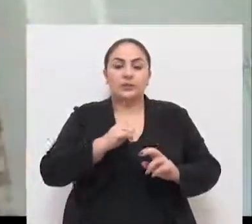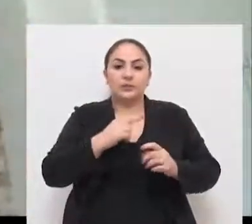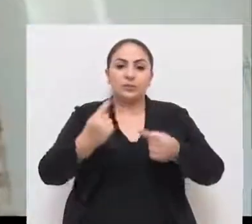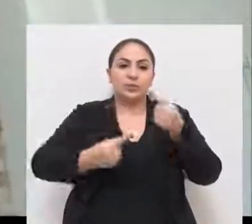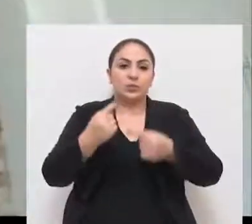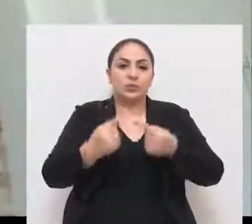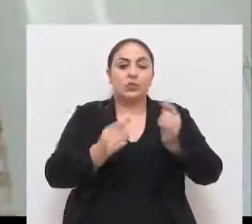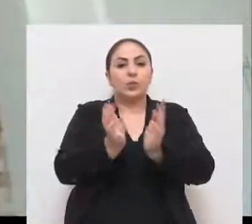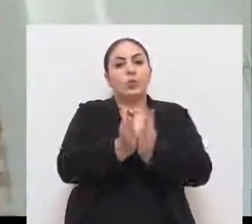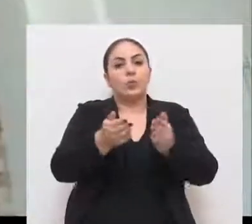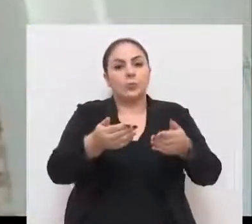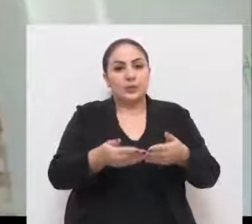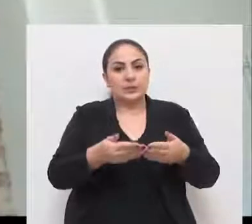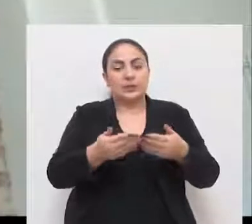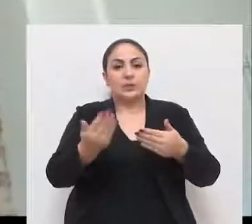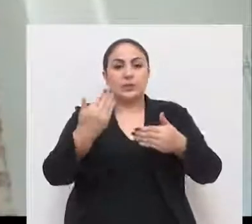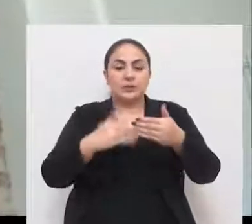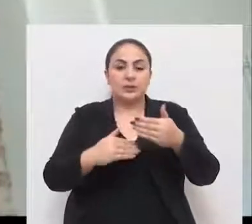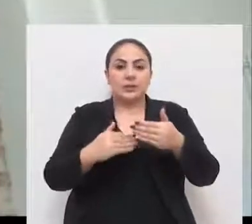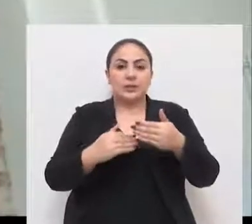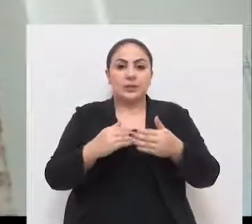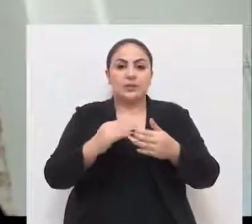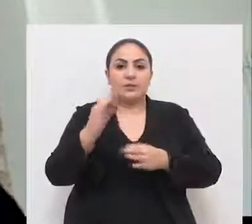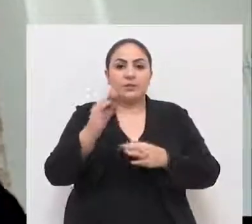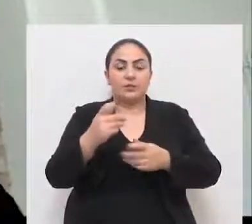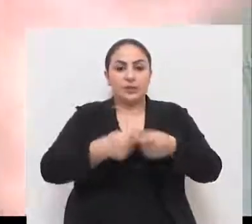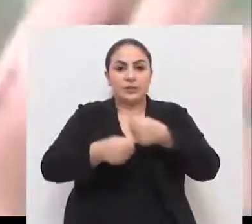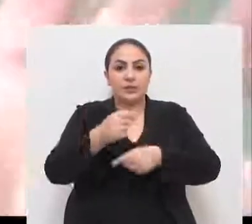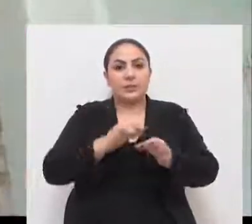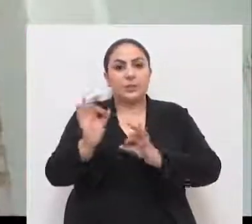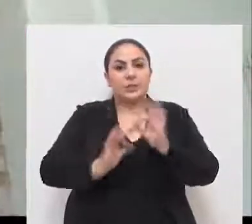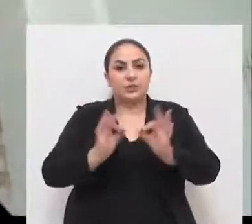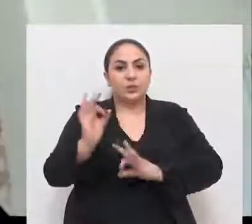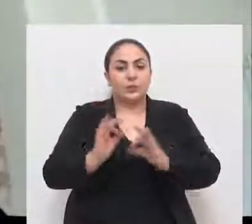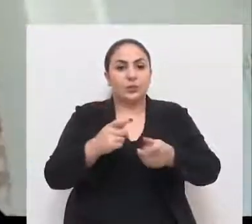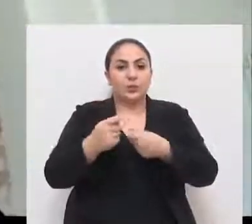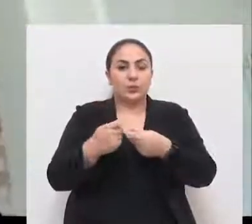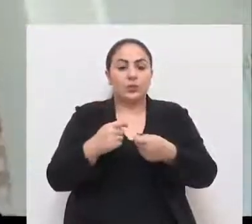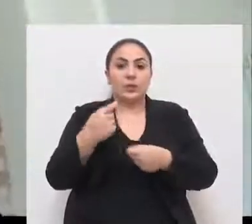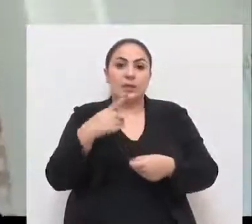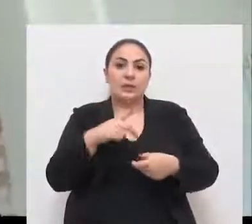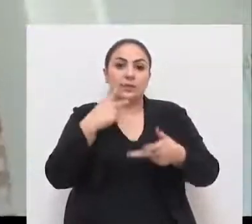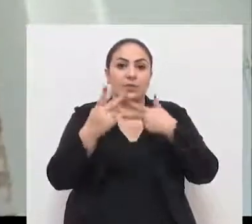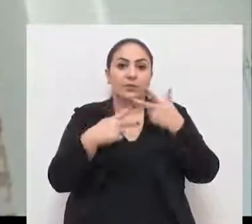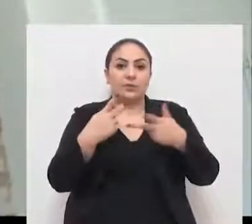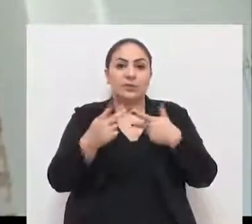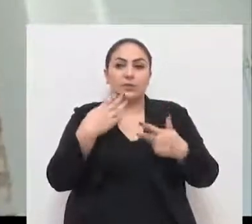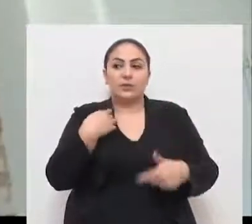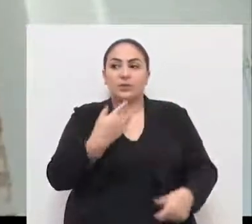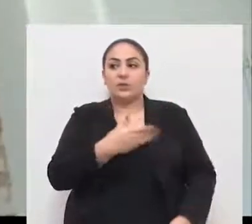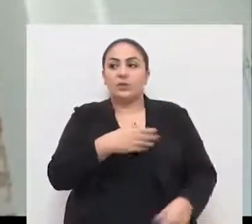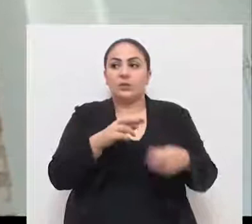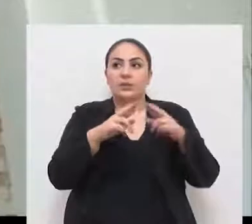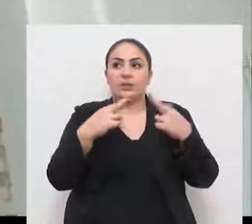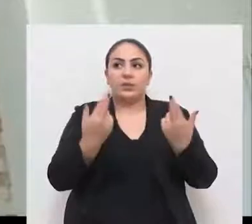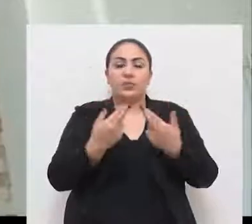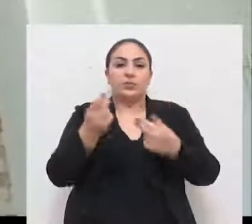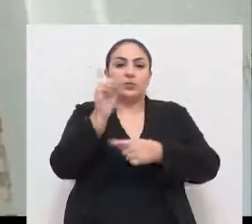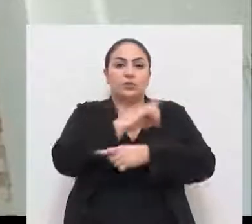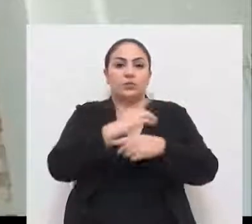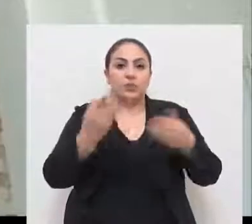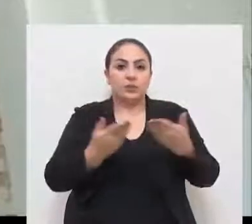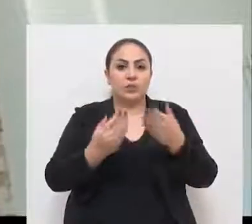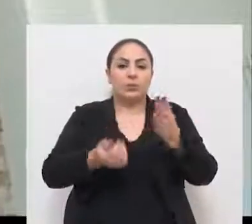são anteriores à Comissão de Finanças, Planejamento e Controle. Esse foi o relato da nossa reunião do dia de hoje, uma